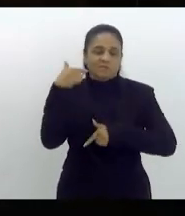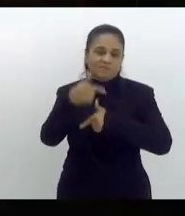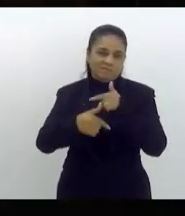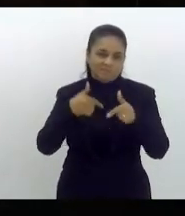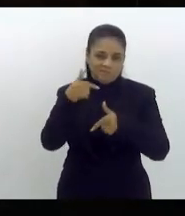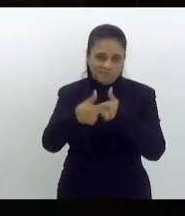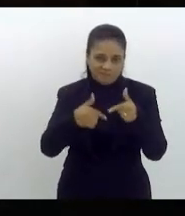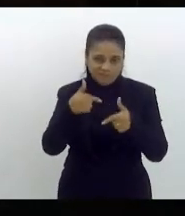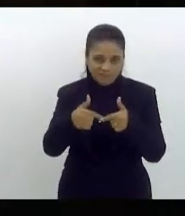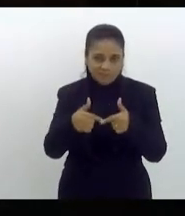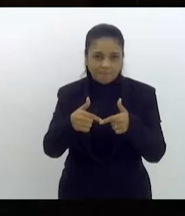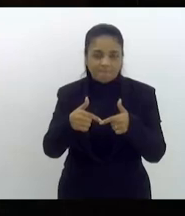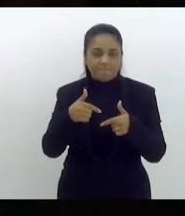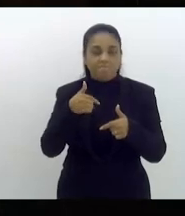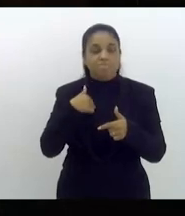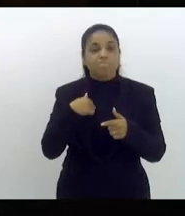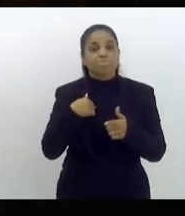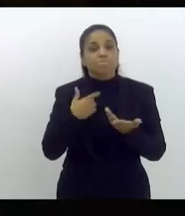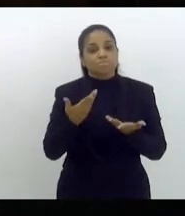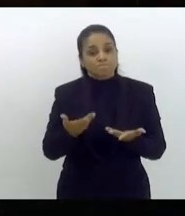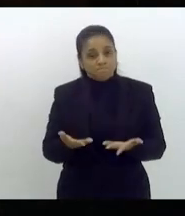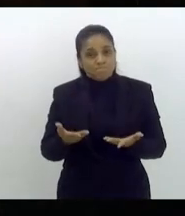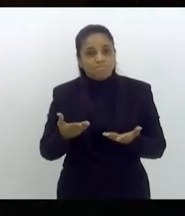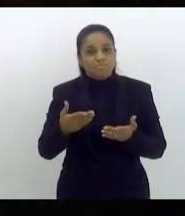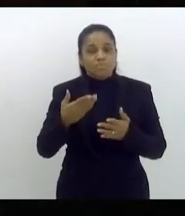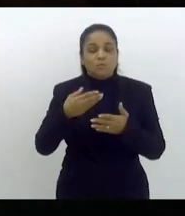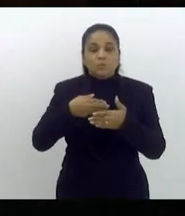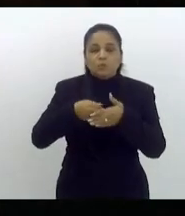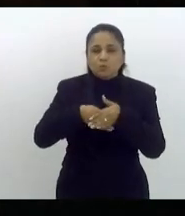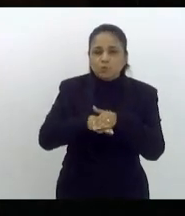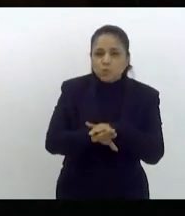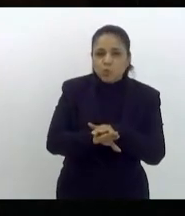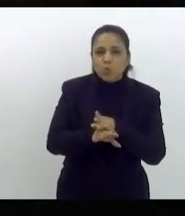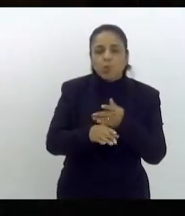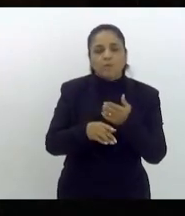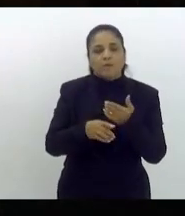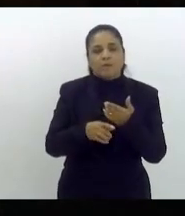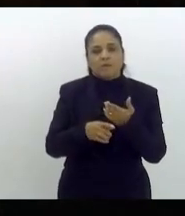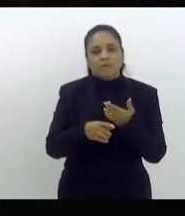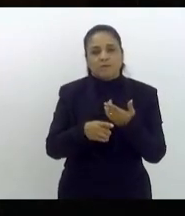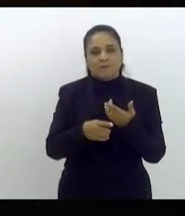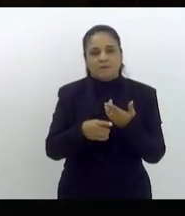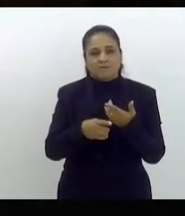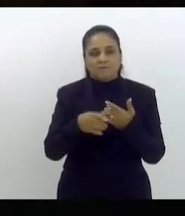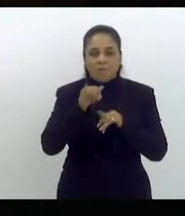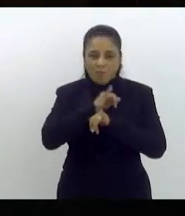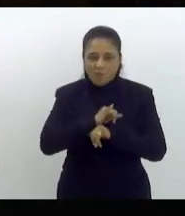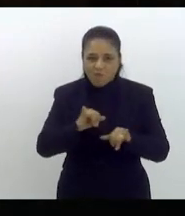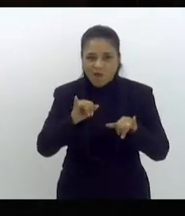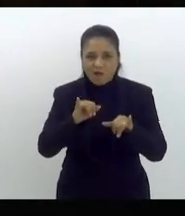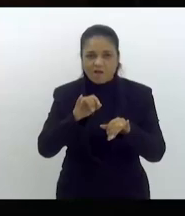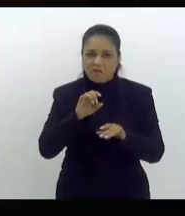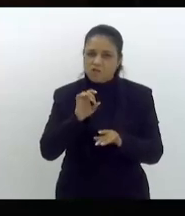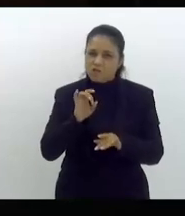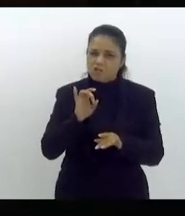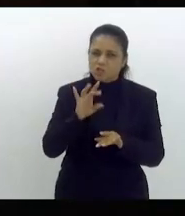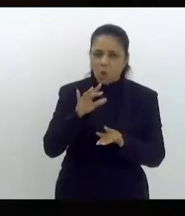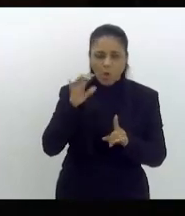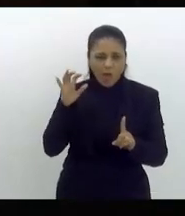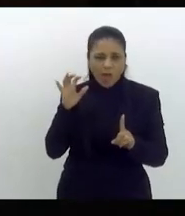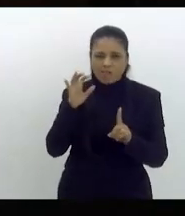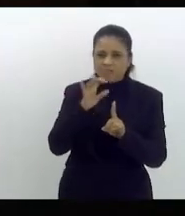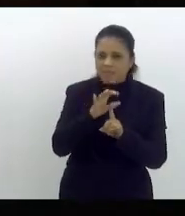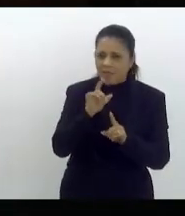trabalhadora assim costumes como dizem não são a única forma pelas quais eles nos